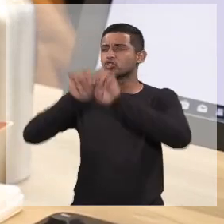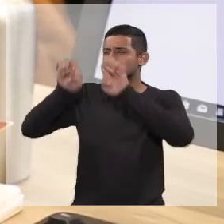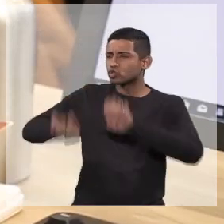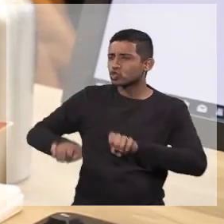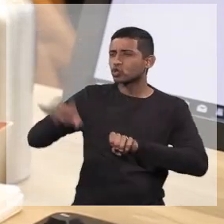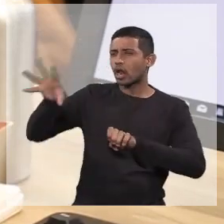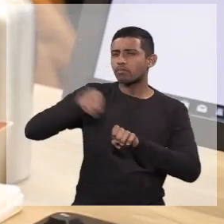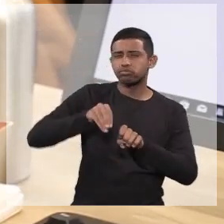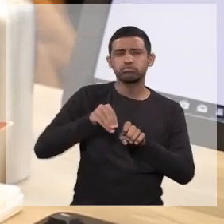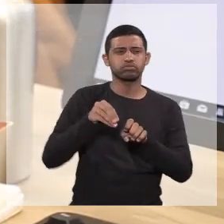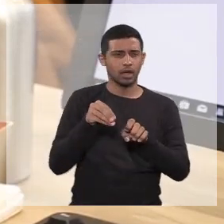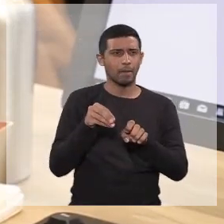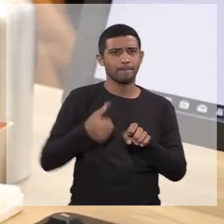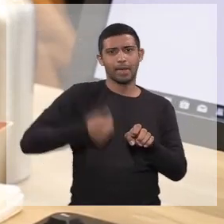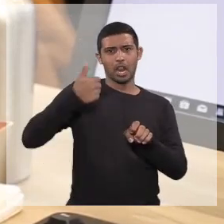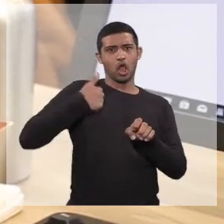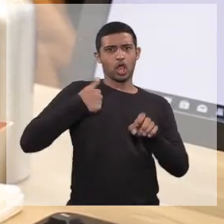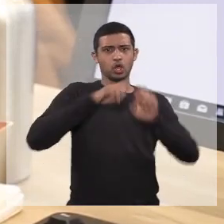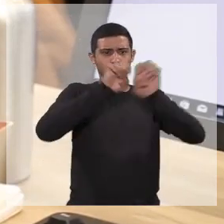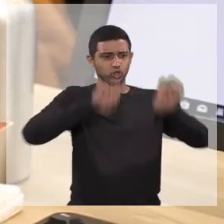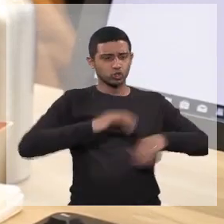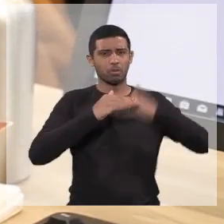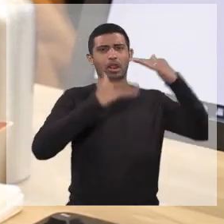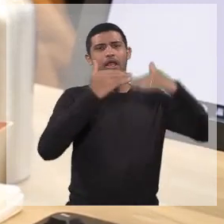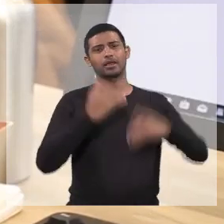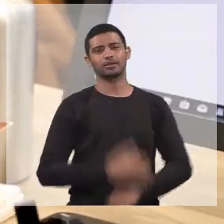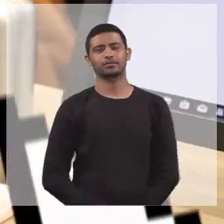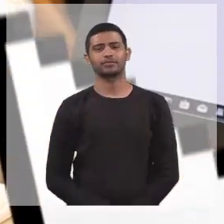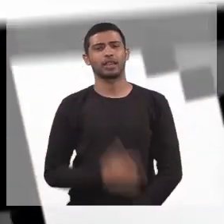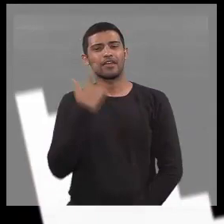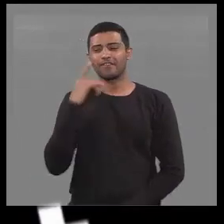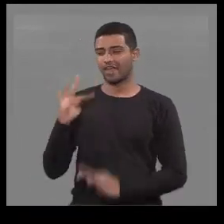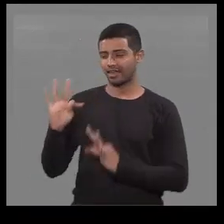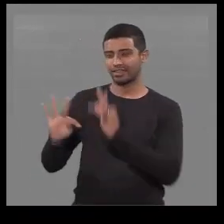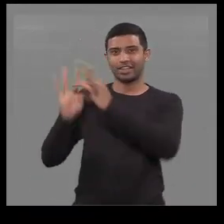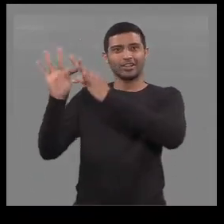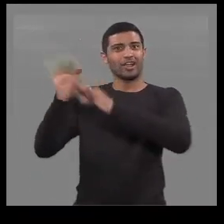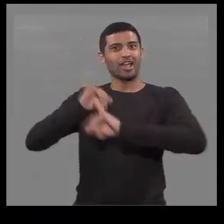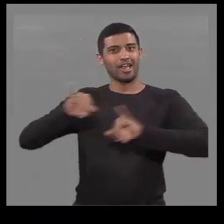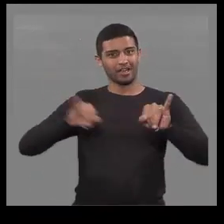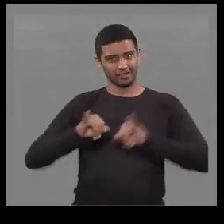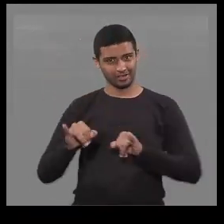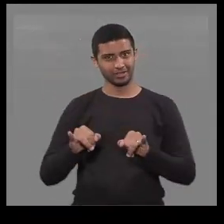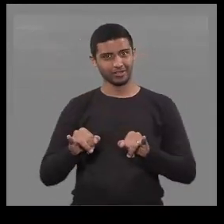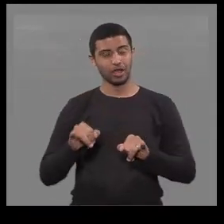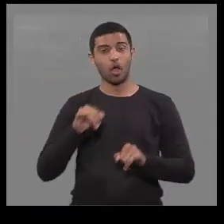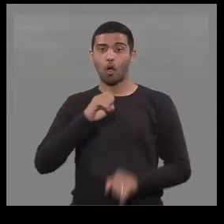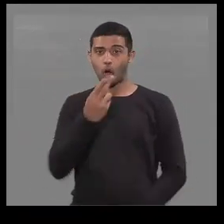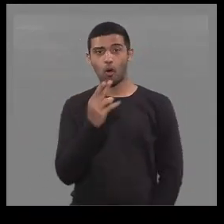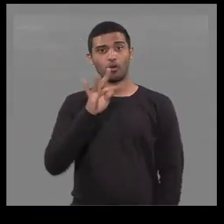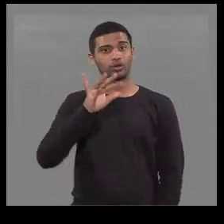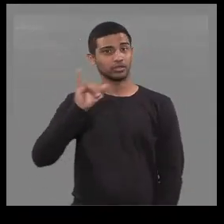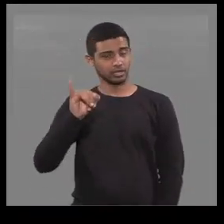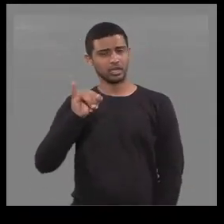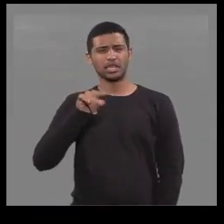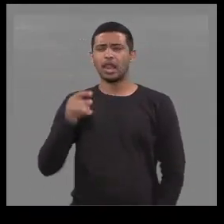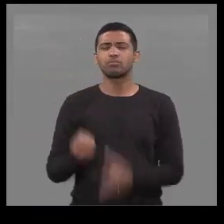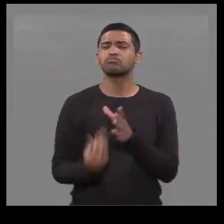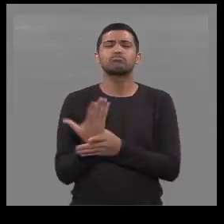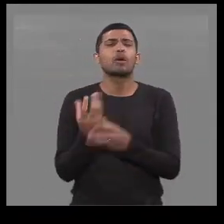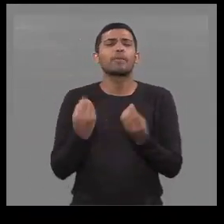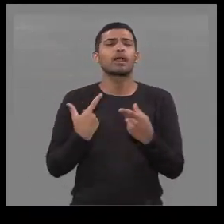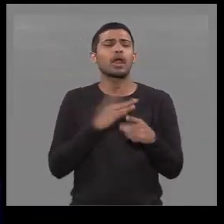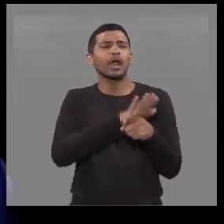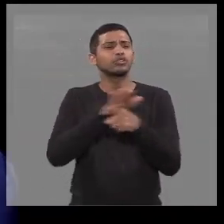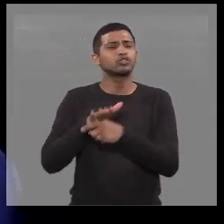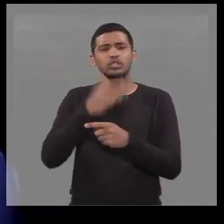estruturas daqui para estruturar melhor a minha carreira nesse mercado. A tecnologia da informação, ou TI, foi